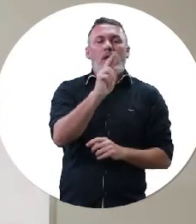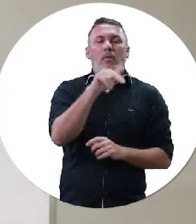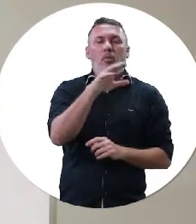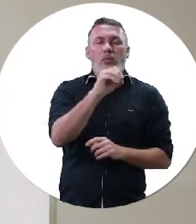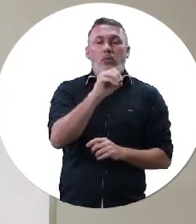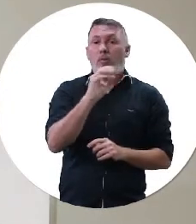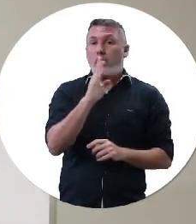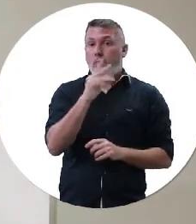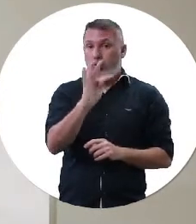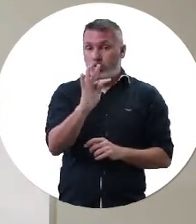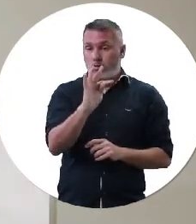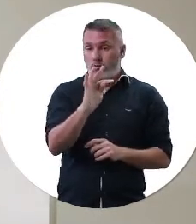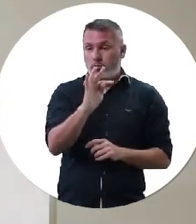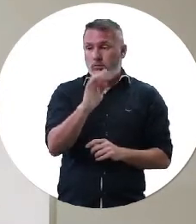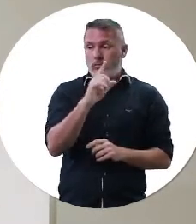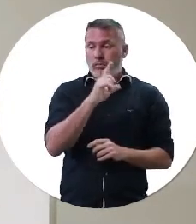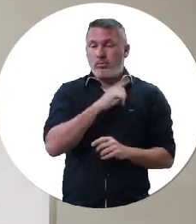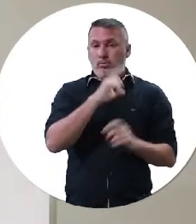hidrocarboneto. O.